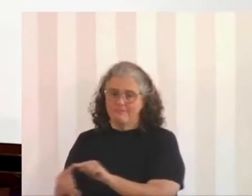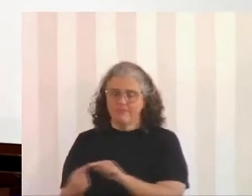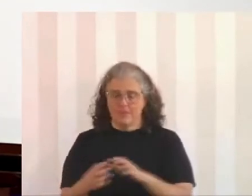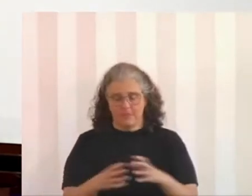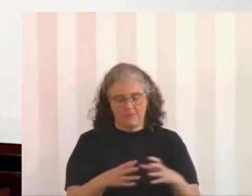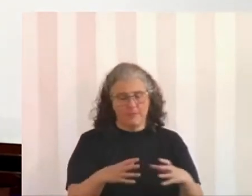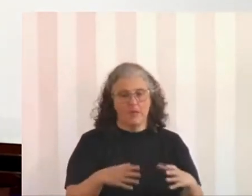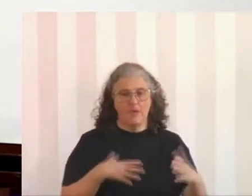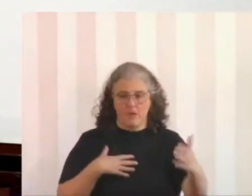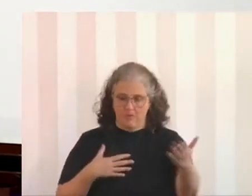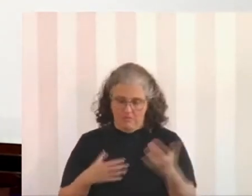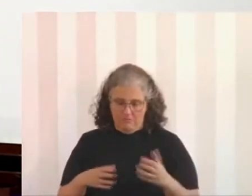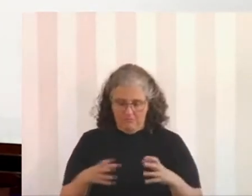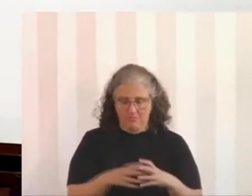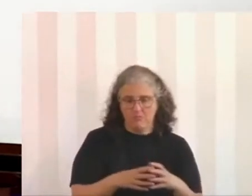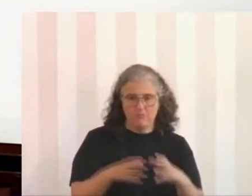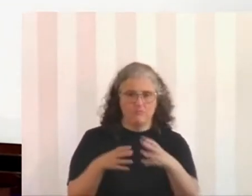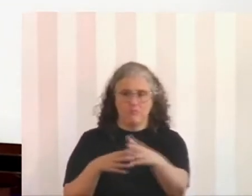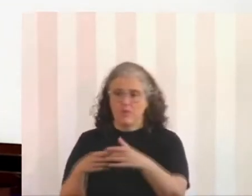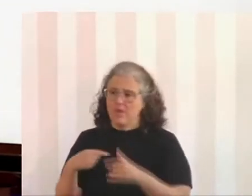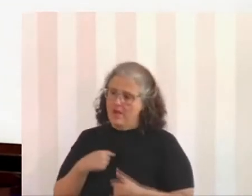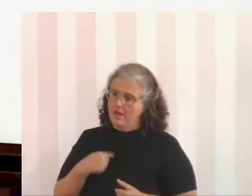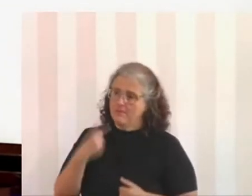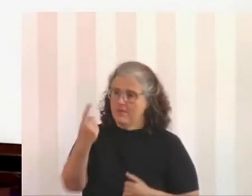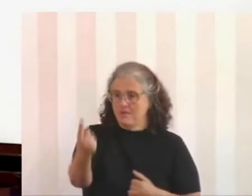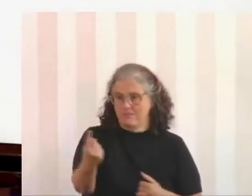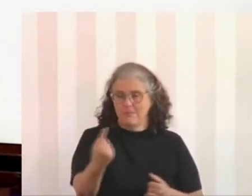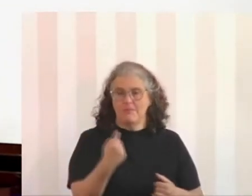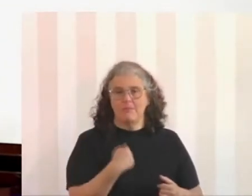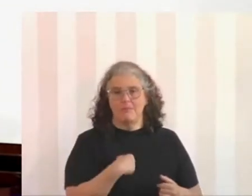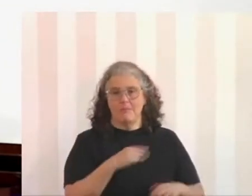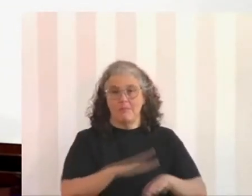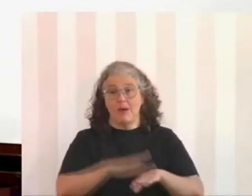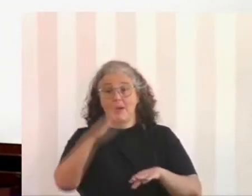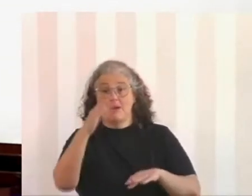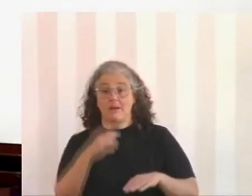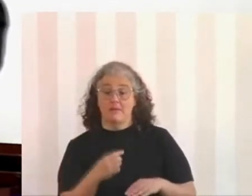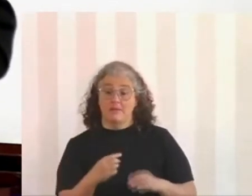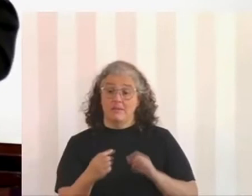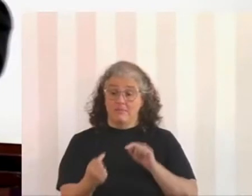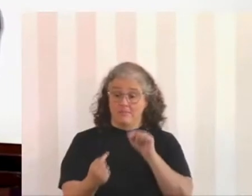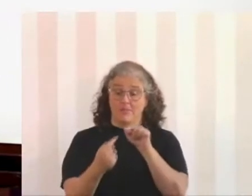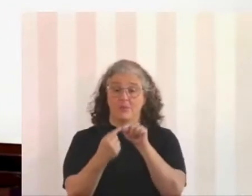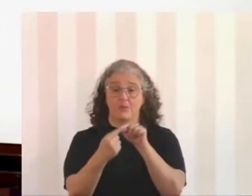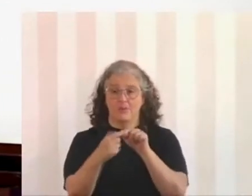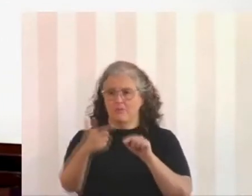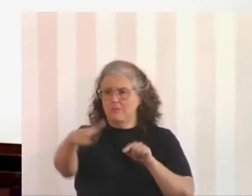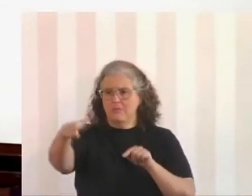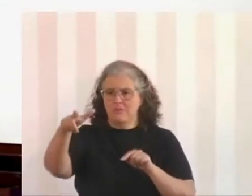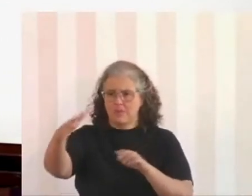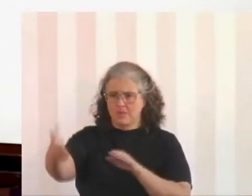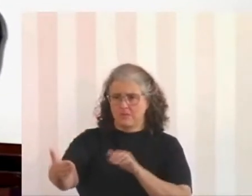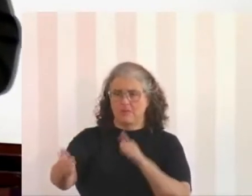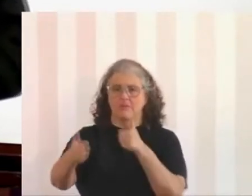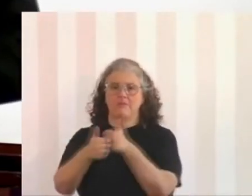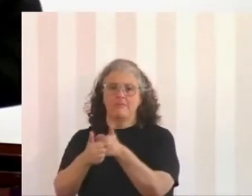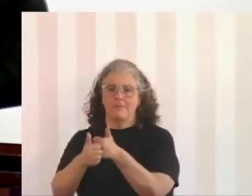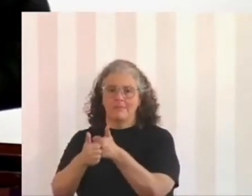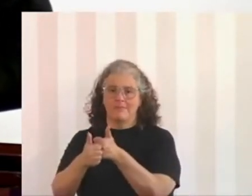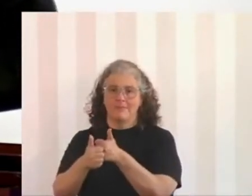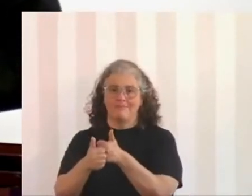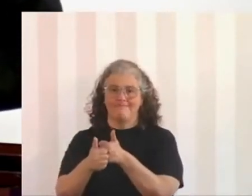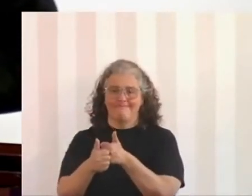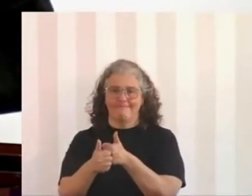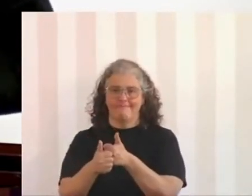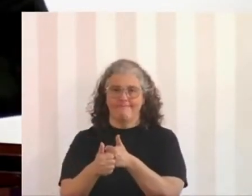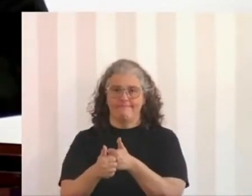eu me junto a elas por isso, não é isso? Mas veja, quando eu paro para pensar em que Paulo está me ensinando